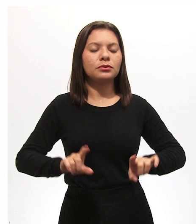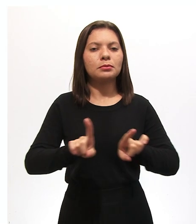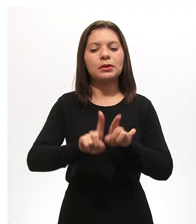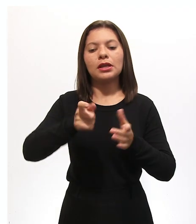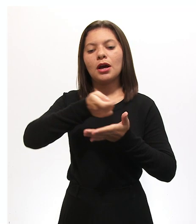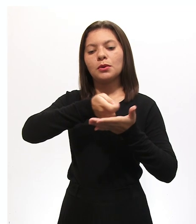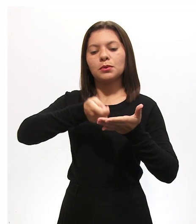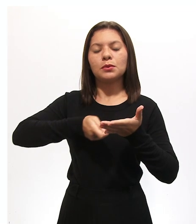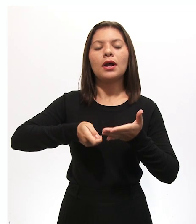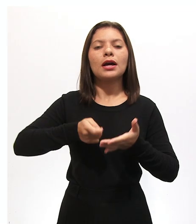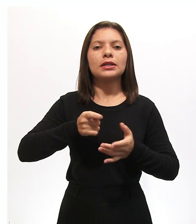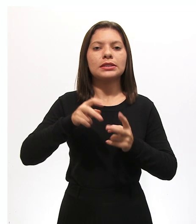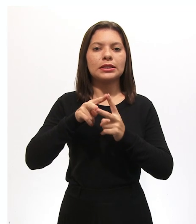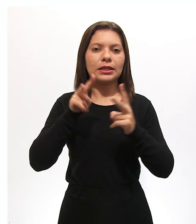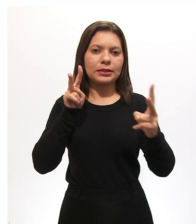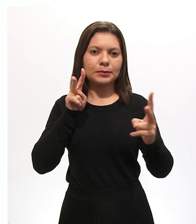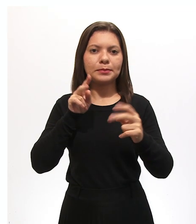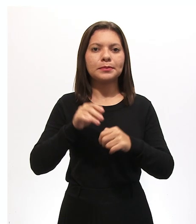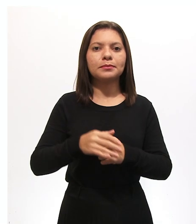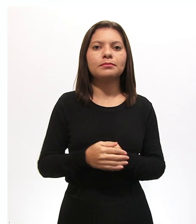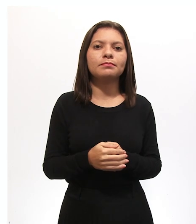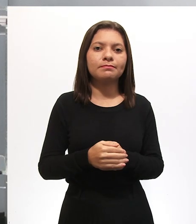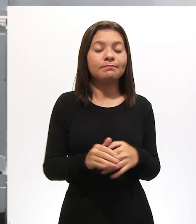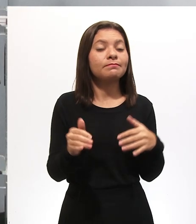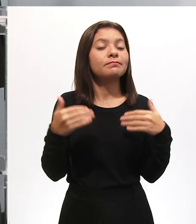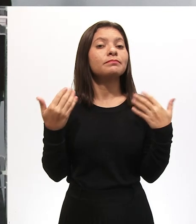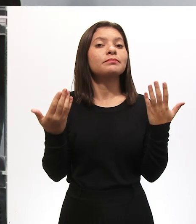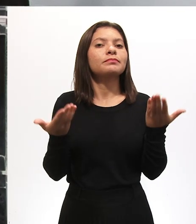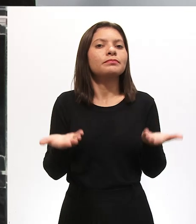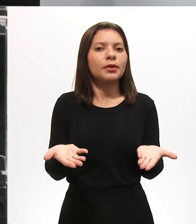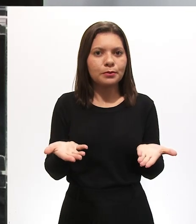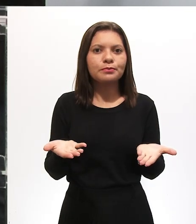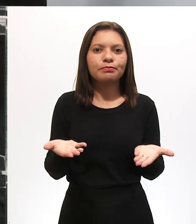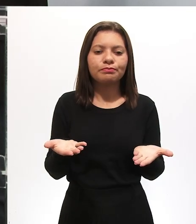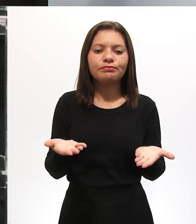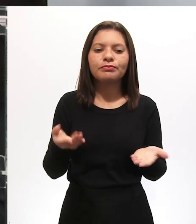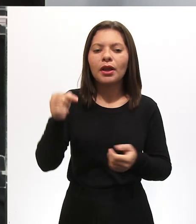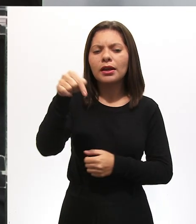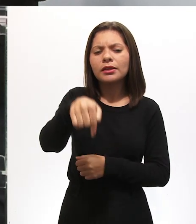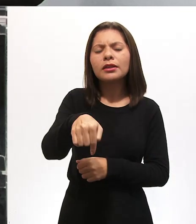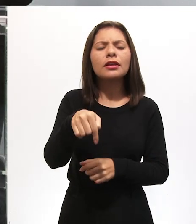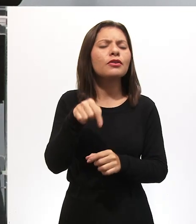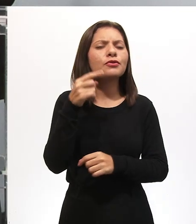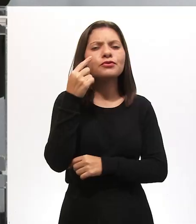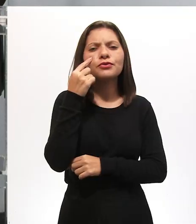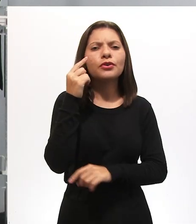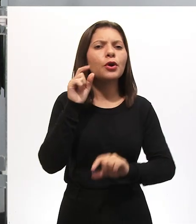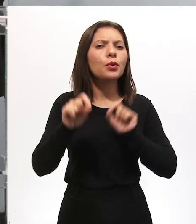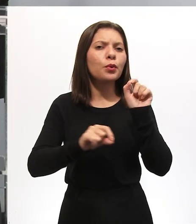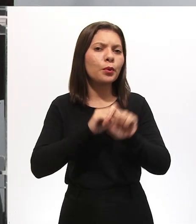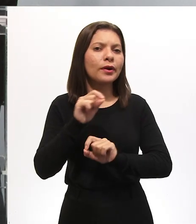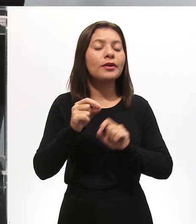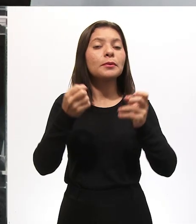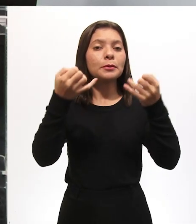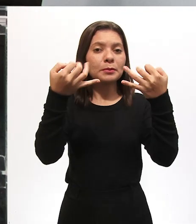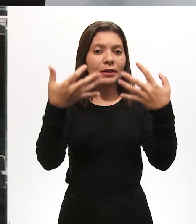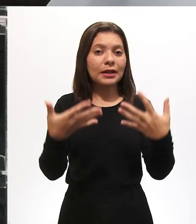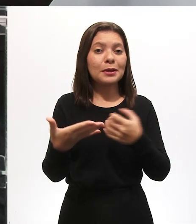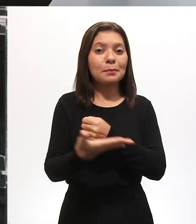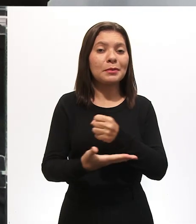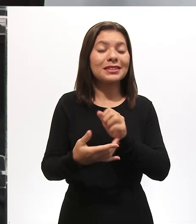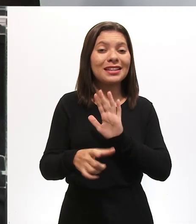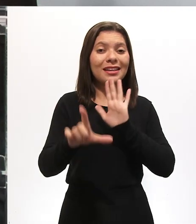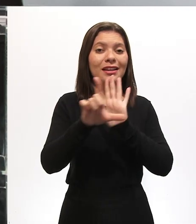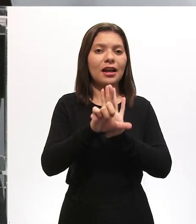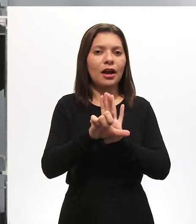na EAD. Bom, pessoal, o que a gente vai analisar nessa aula? A gente vai falar da base legal, ética e